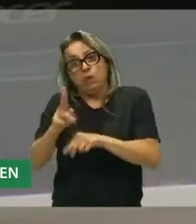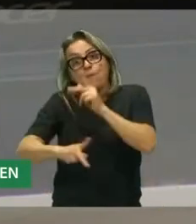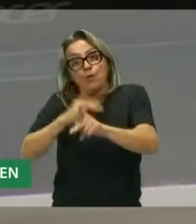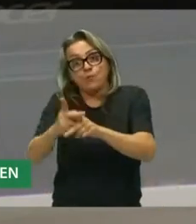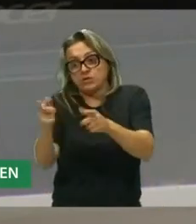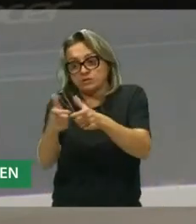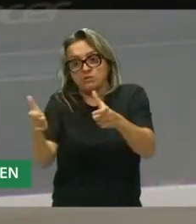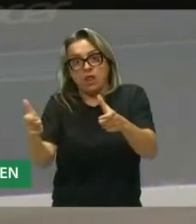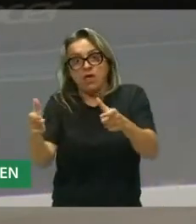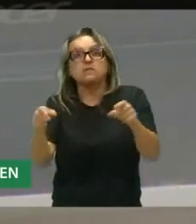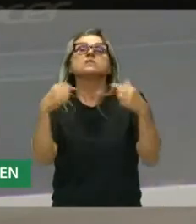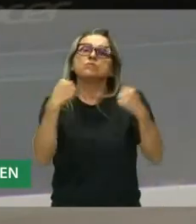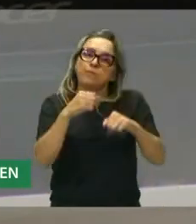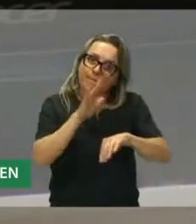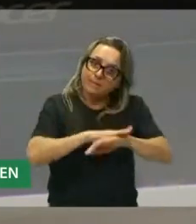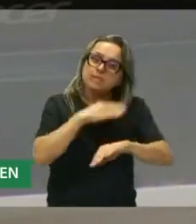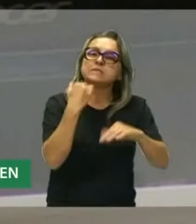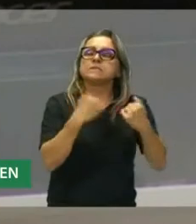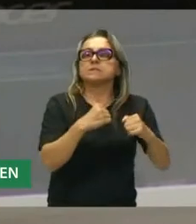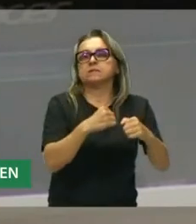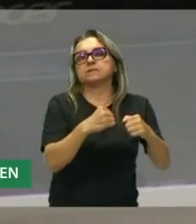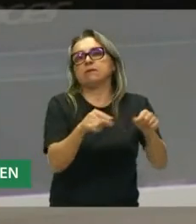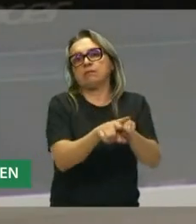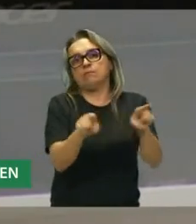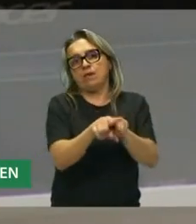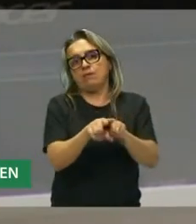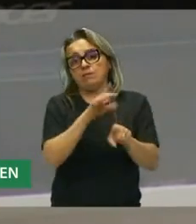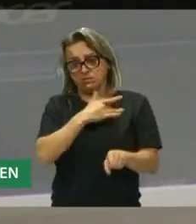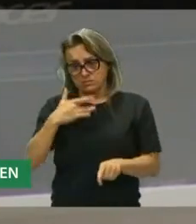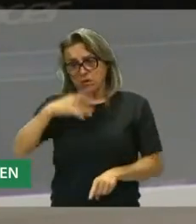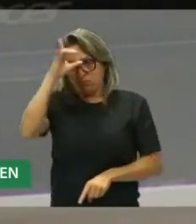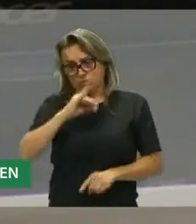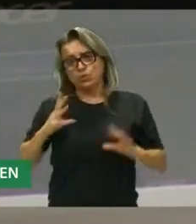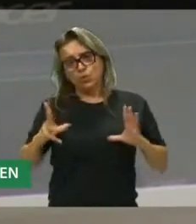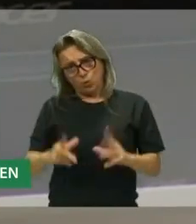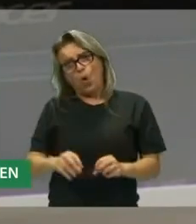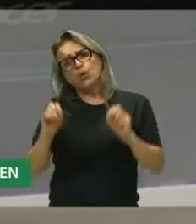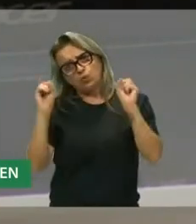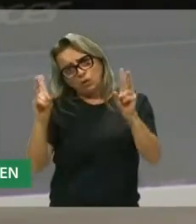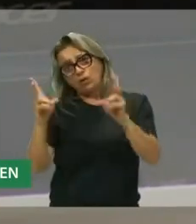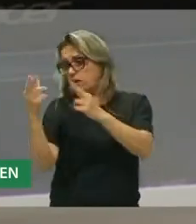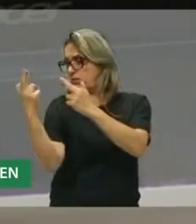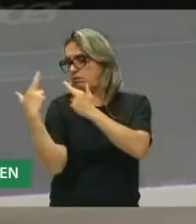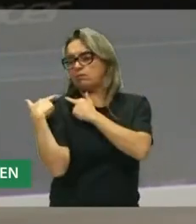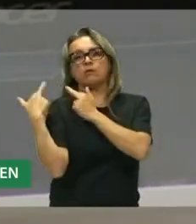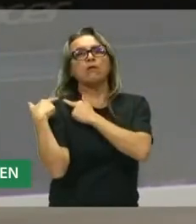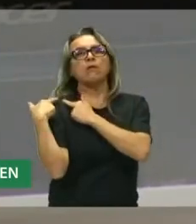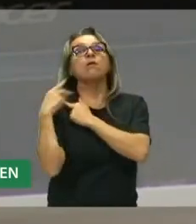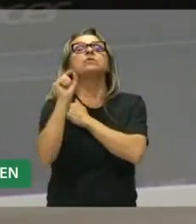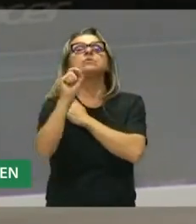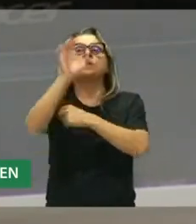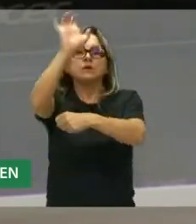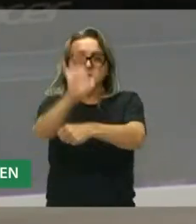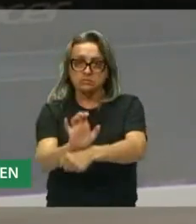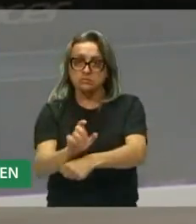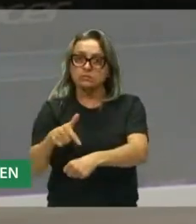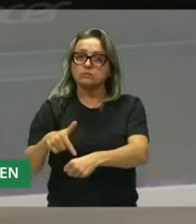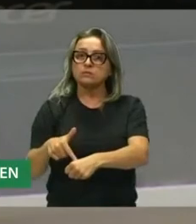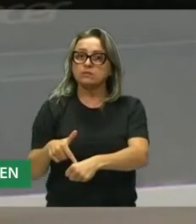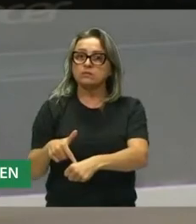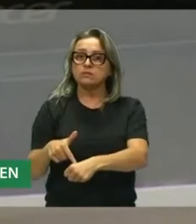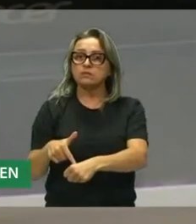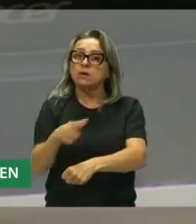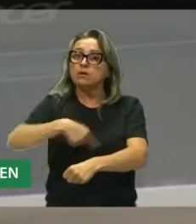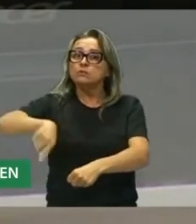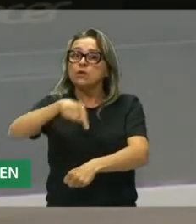junto. A saúde é um direito de todos e um dever do Estado. Então, nós estamos aqui para colocar